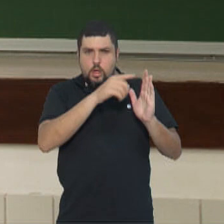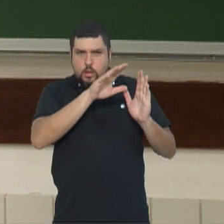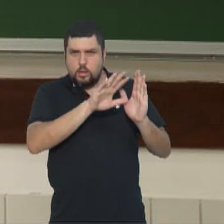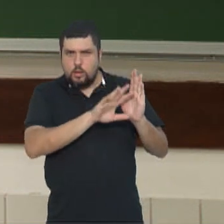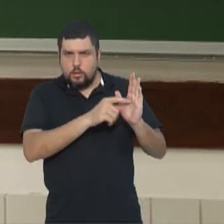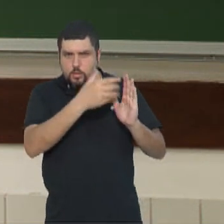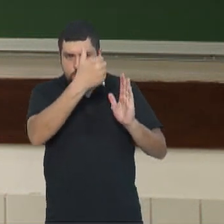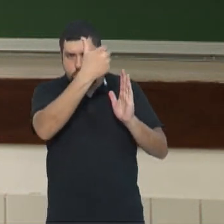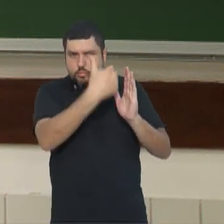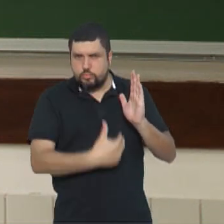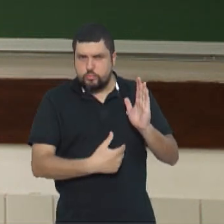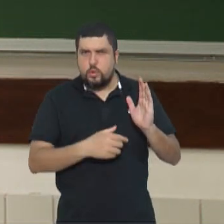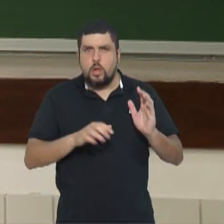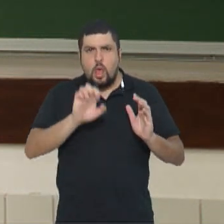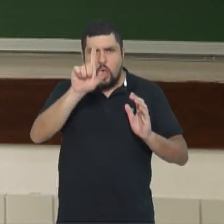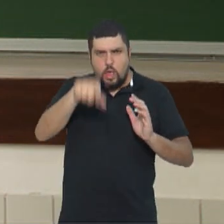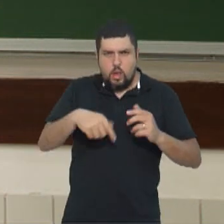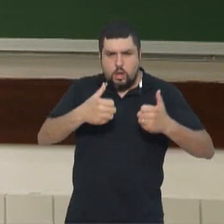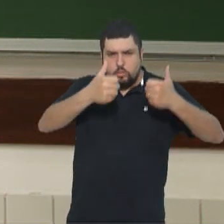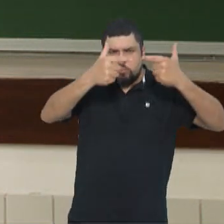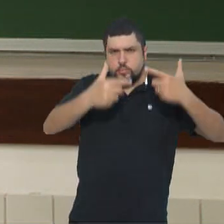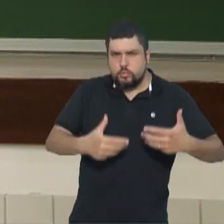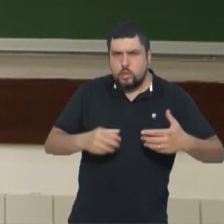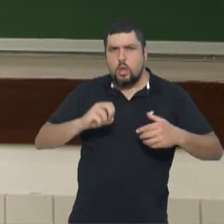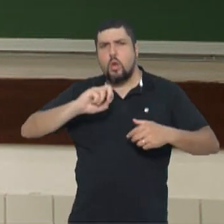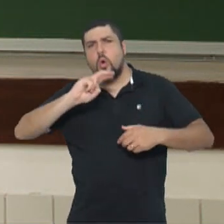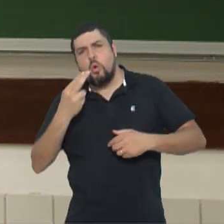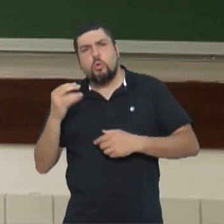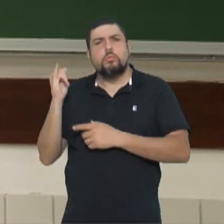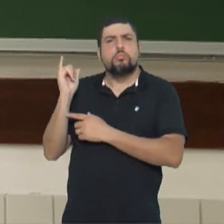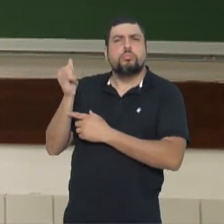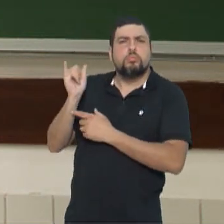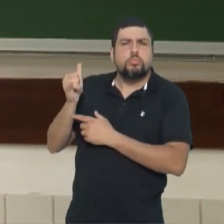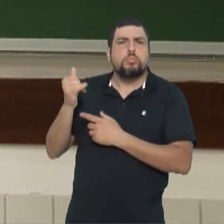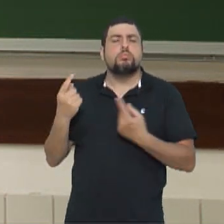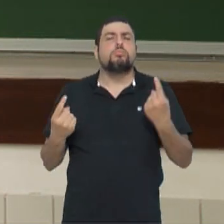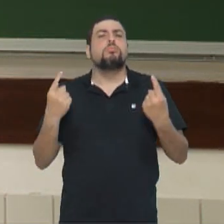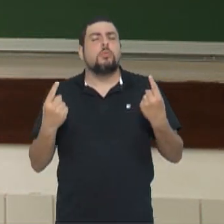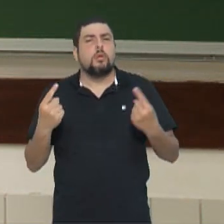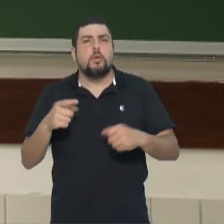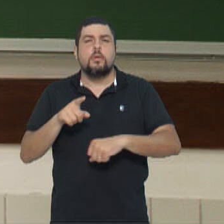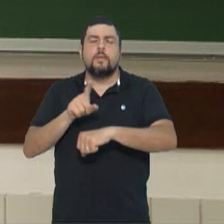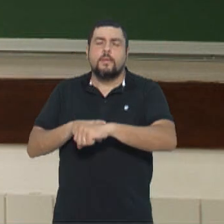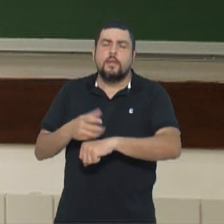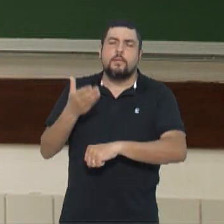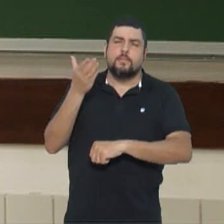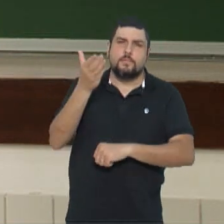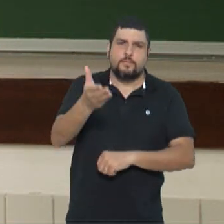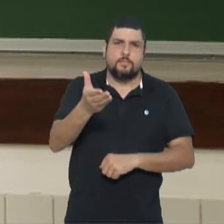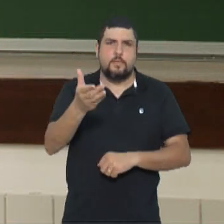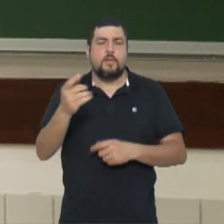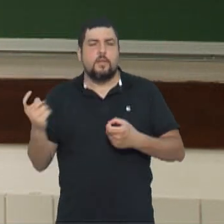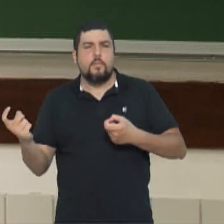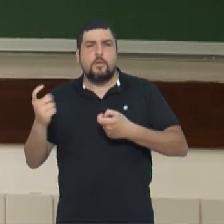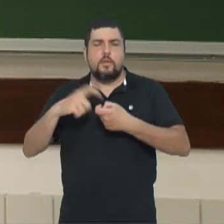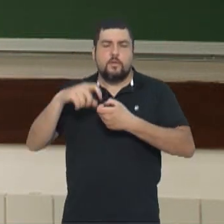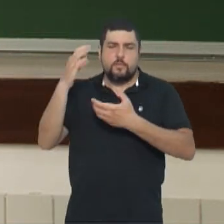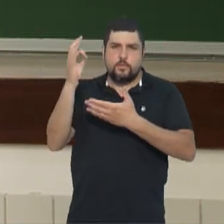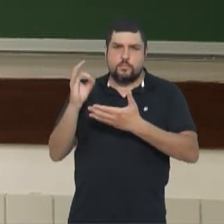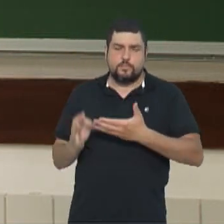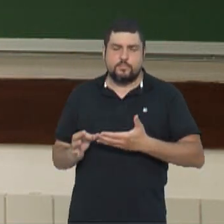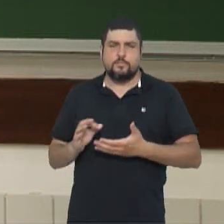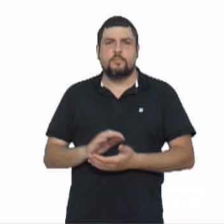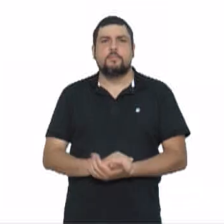argumentativas, descritivas ou narrativas? Tá? Tempo para você e eu volto para a gente continuar a